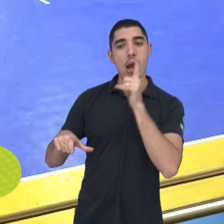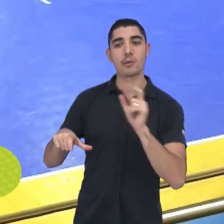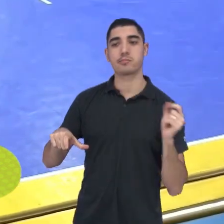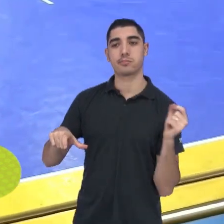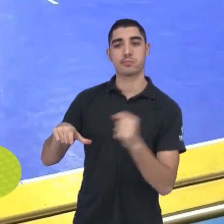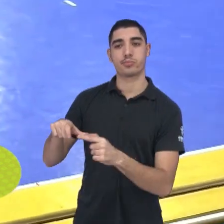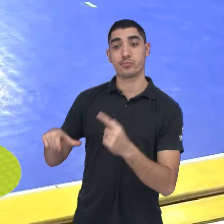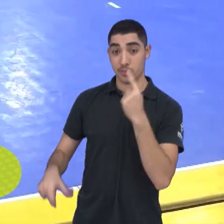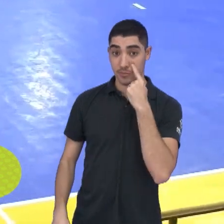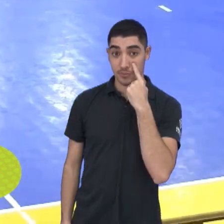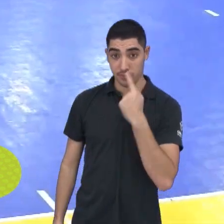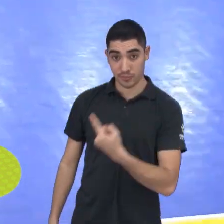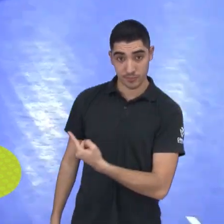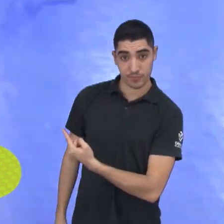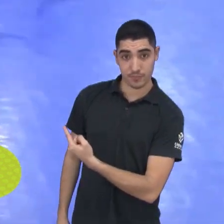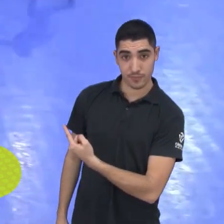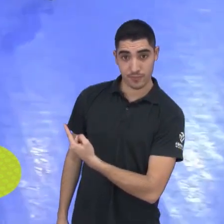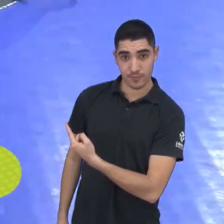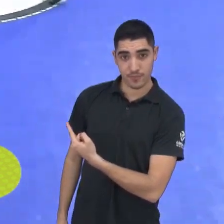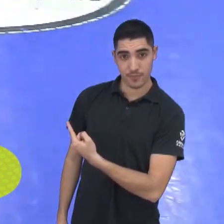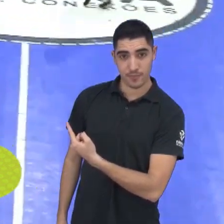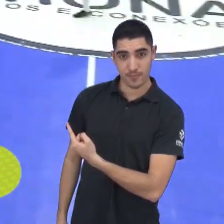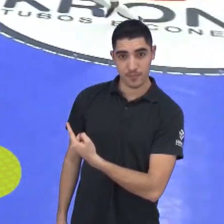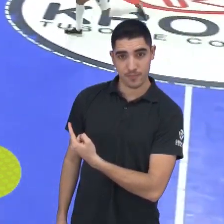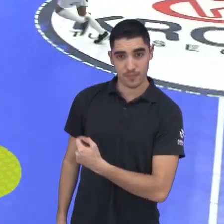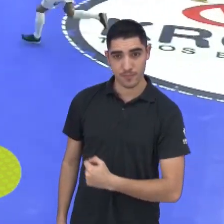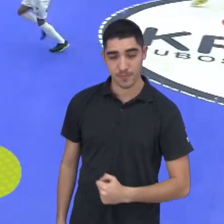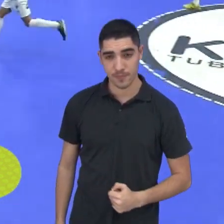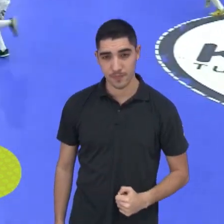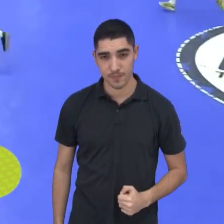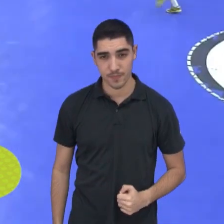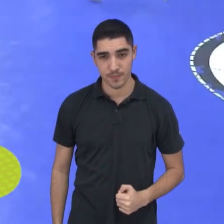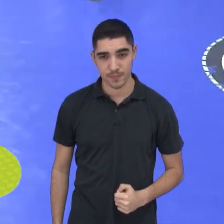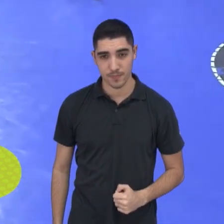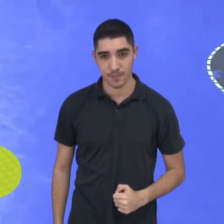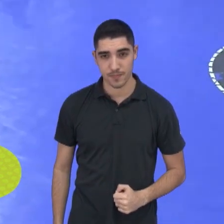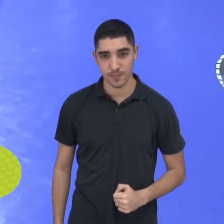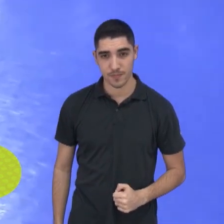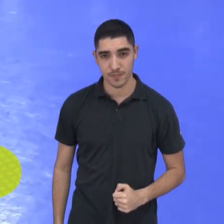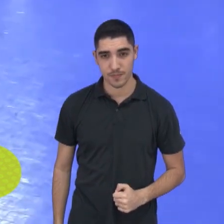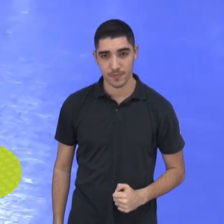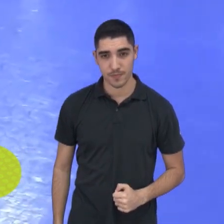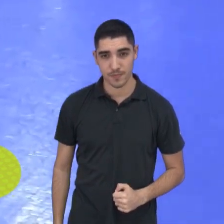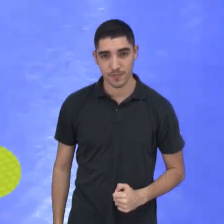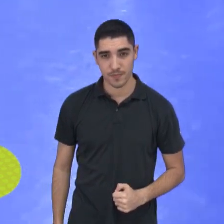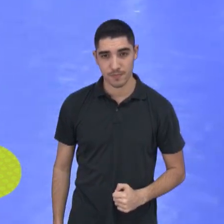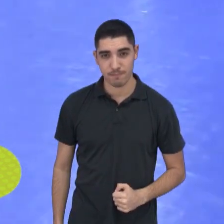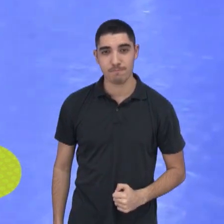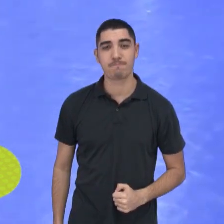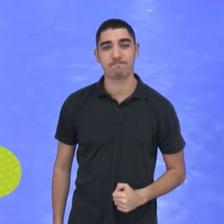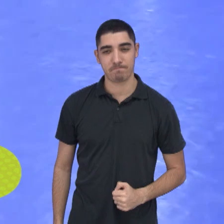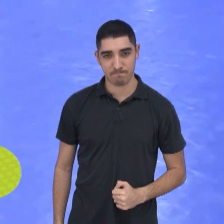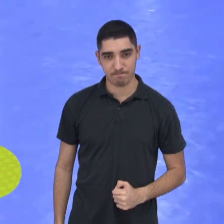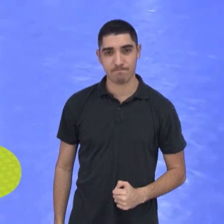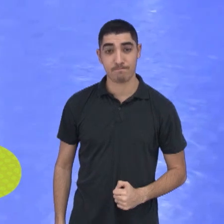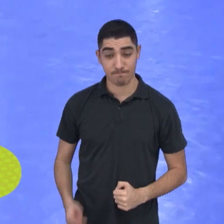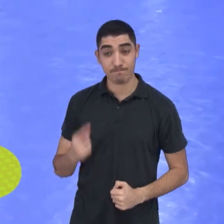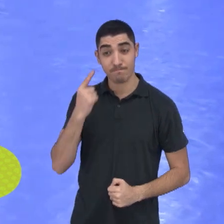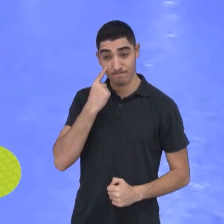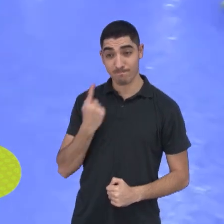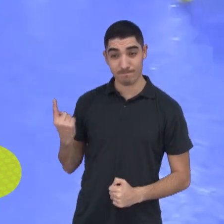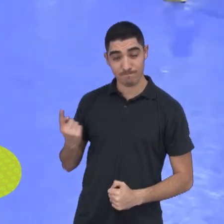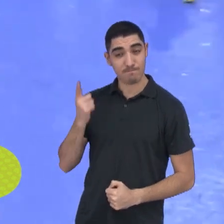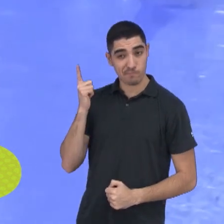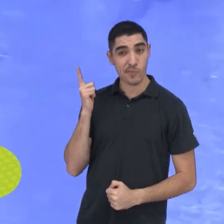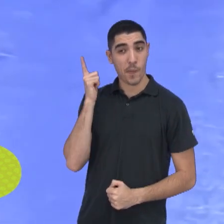jogada individual de Fabinho, que recebeu, fez a finta em Kanté, saiu na cara de David, fintou pra lá, pra cá e bateu. A bola ainda tocou em